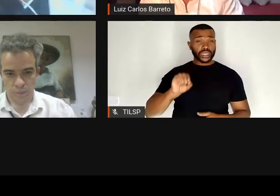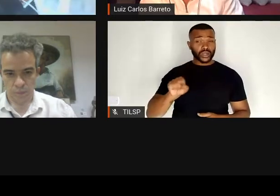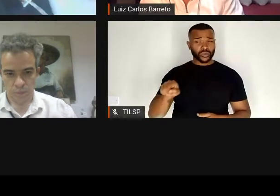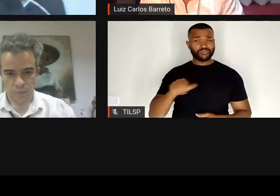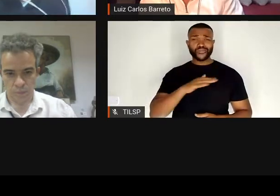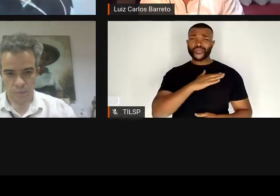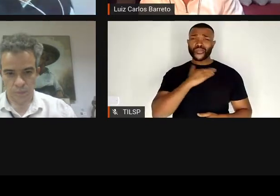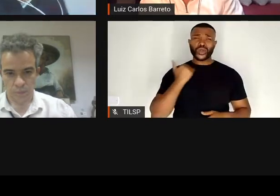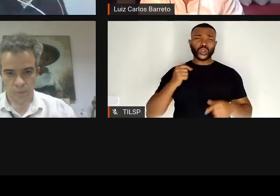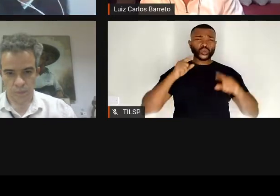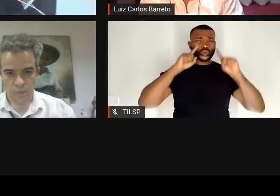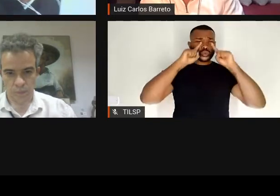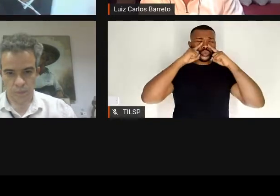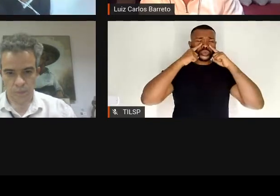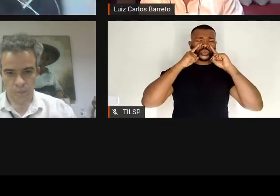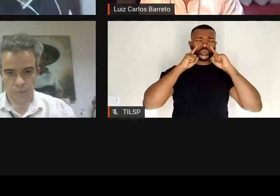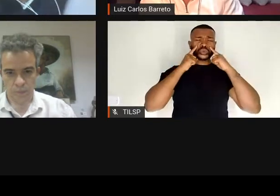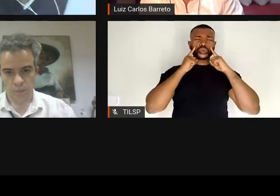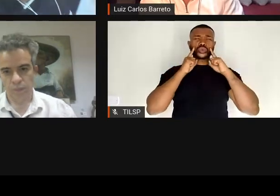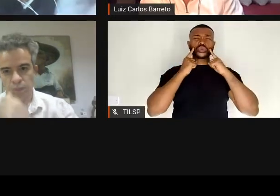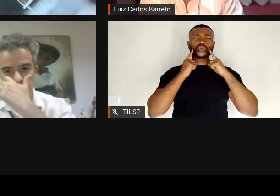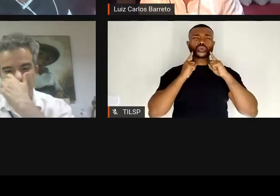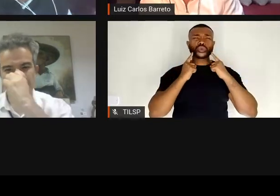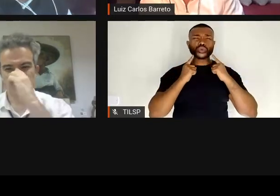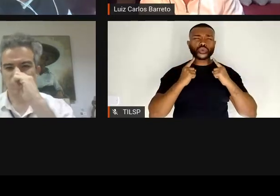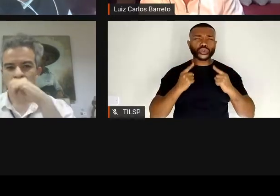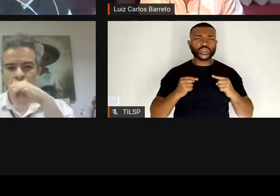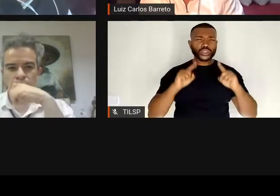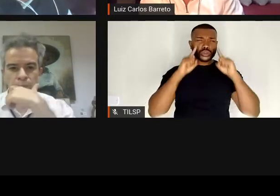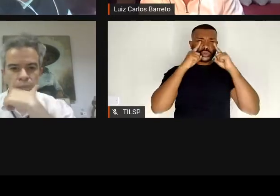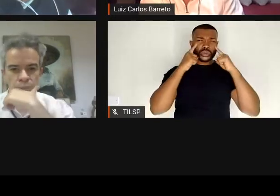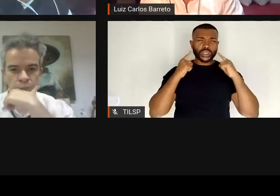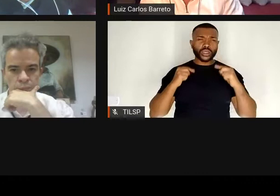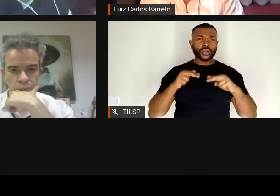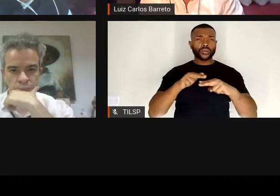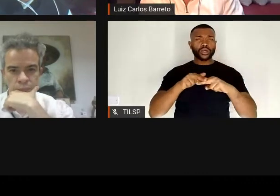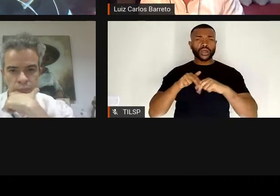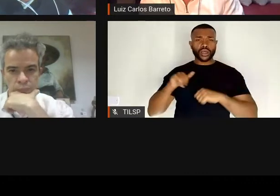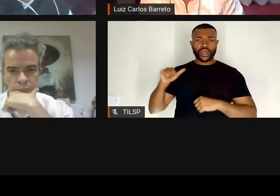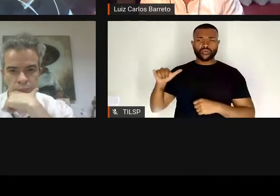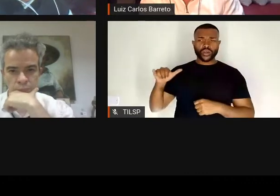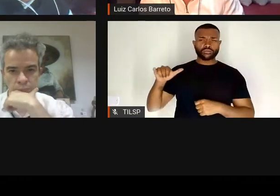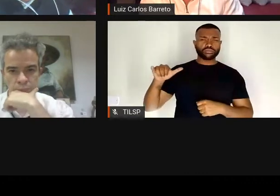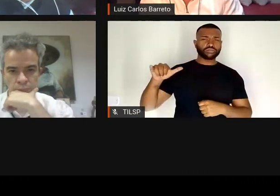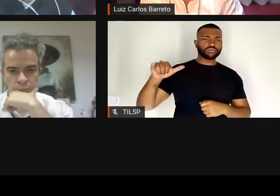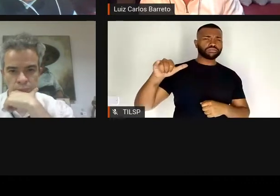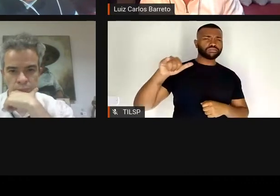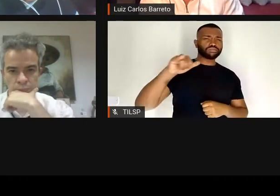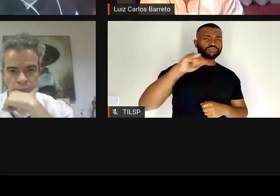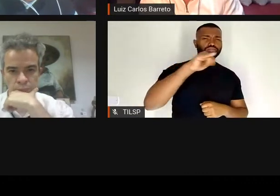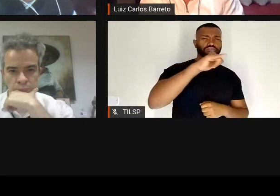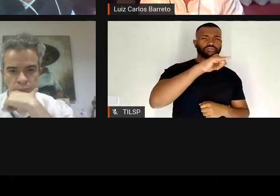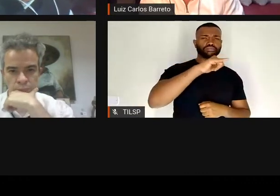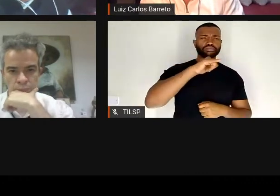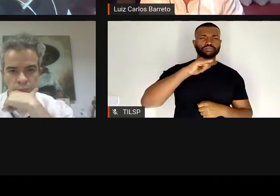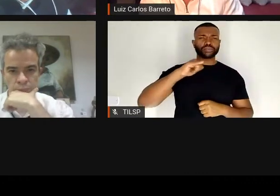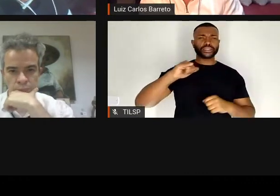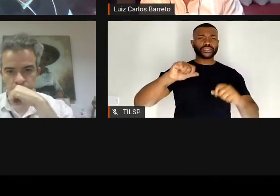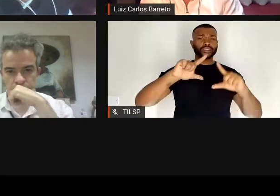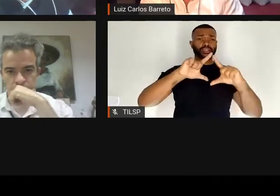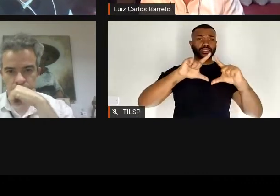quando aquele impacto daquela queda daquele avião, da sua volta de Brasília para aquela reportagem das